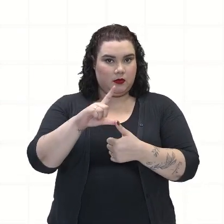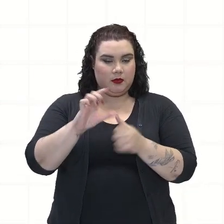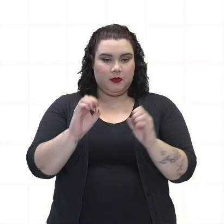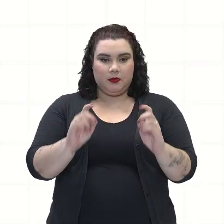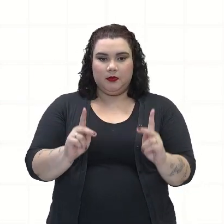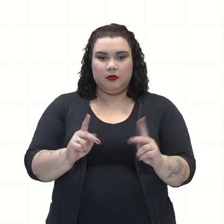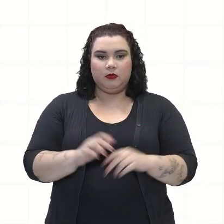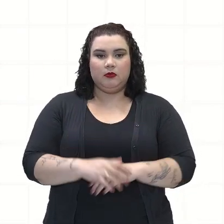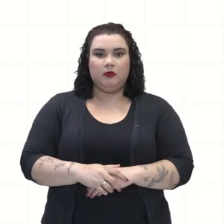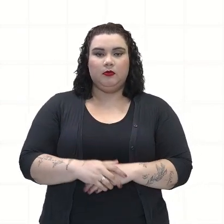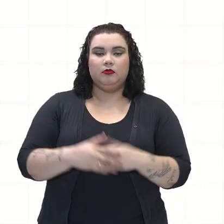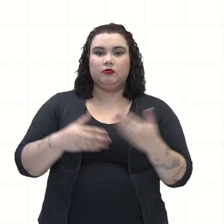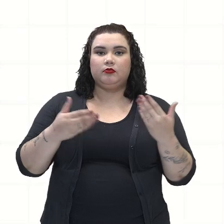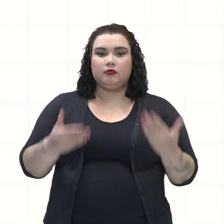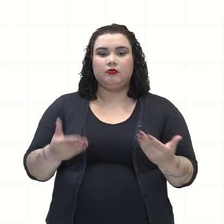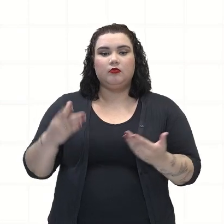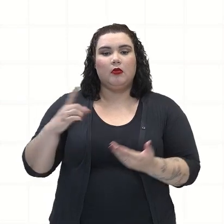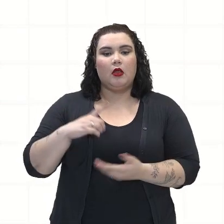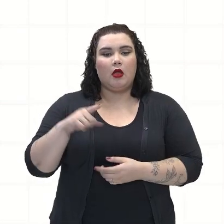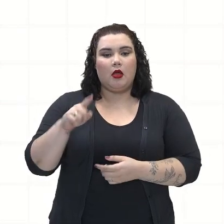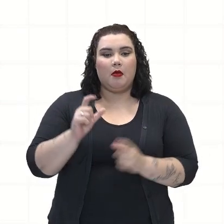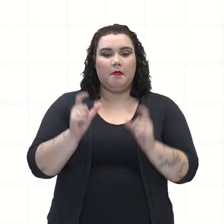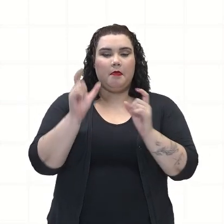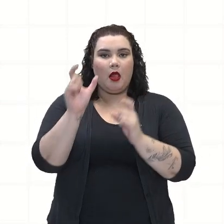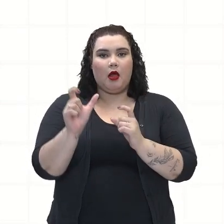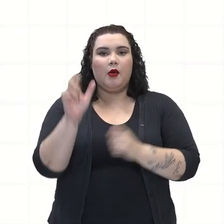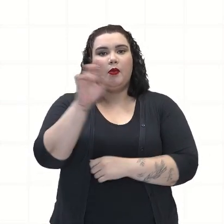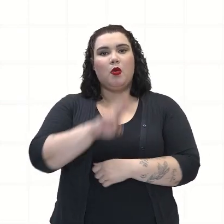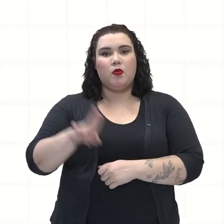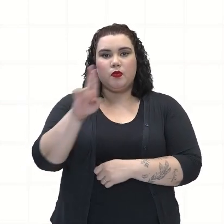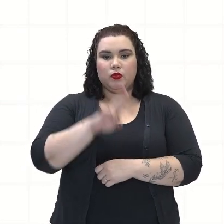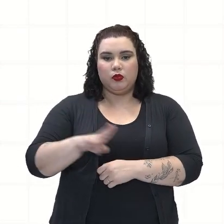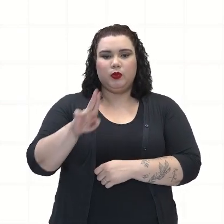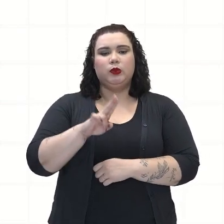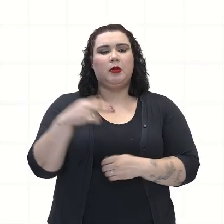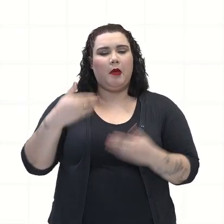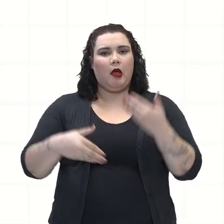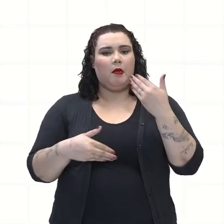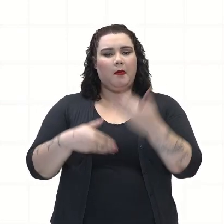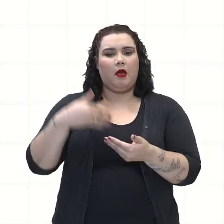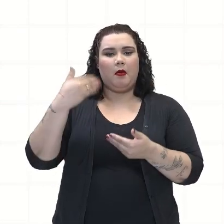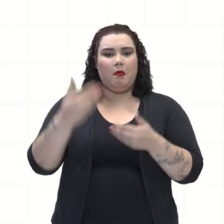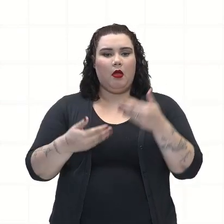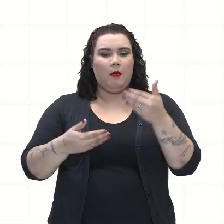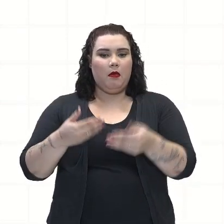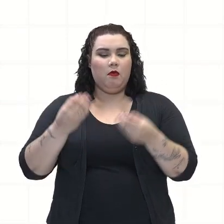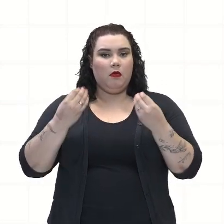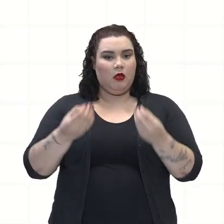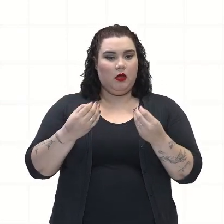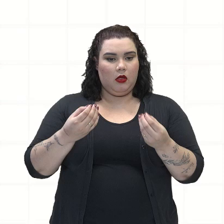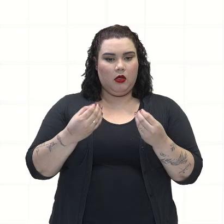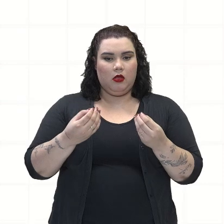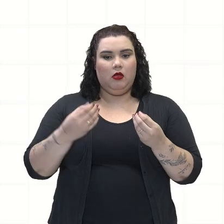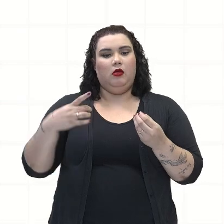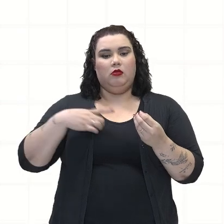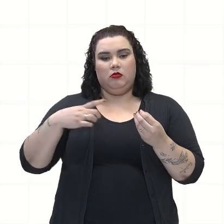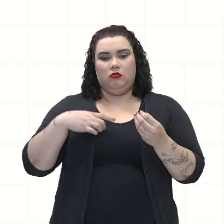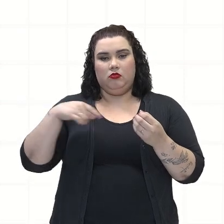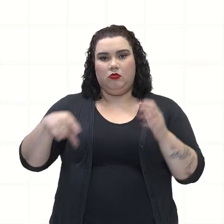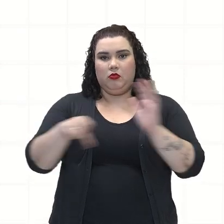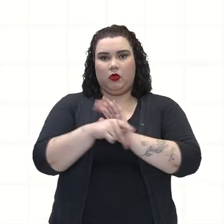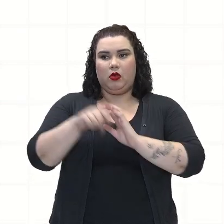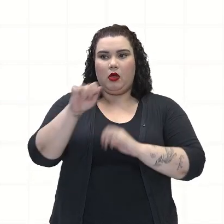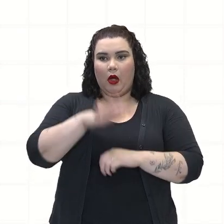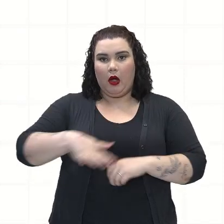Então, a partir desse momento, o termo foi sendo utilizado com mais frequência, né, para designar essa porção do